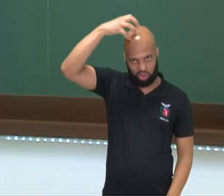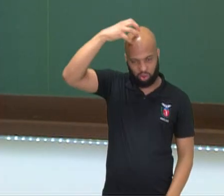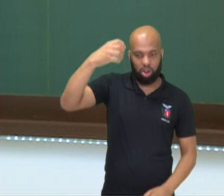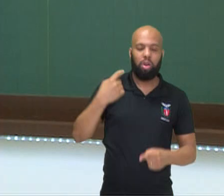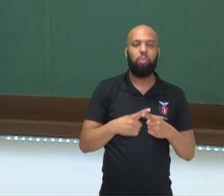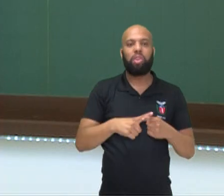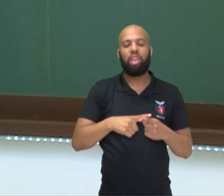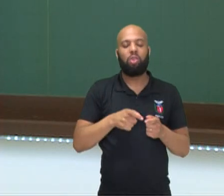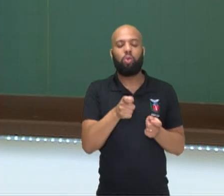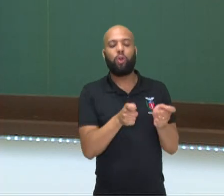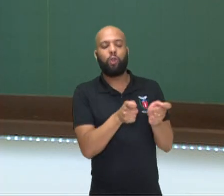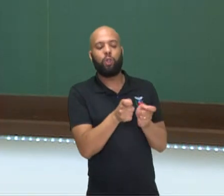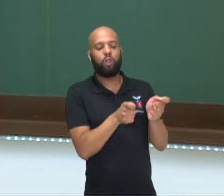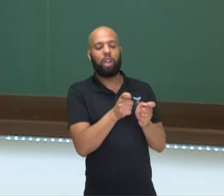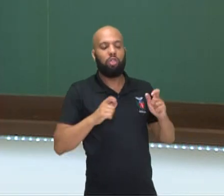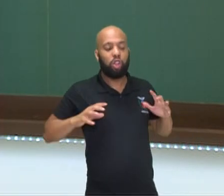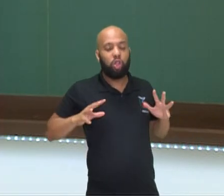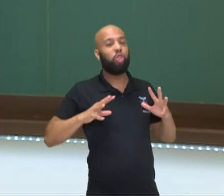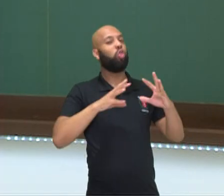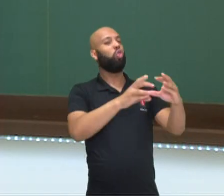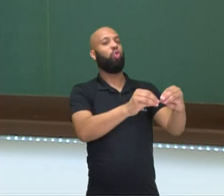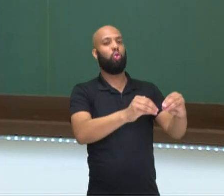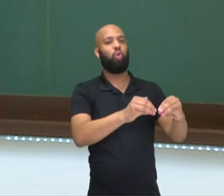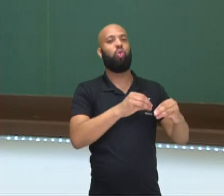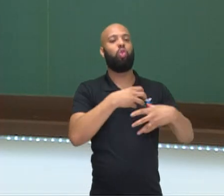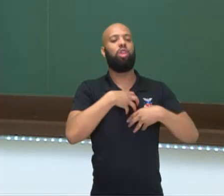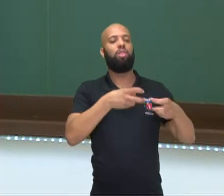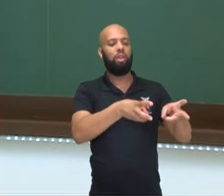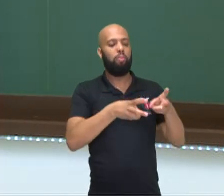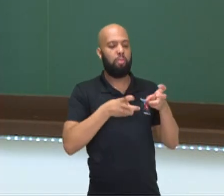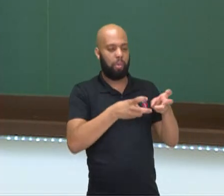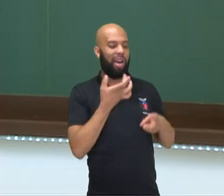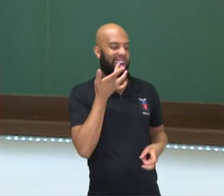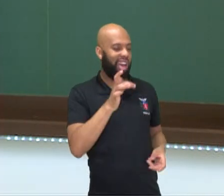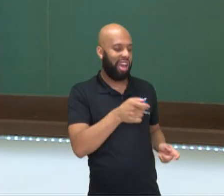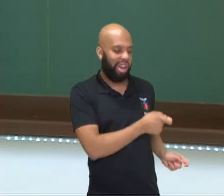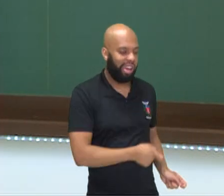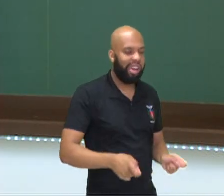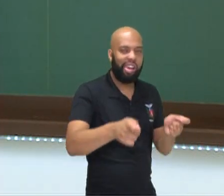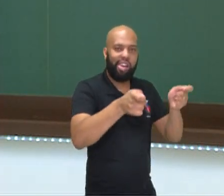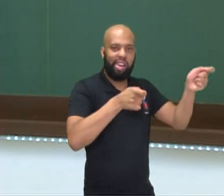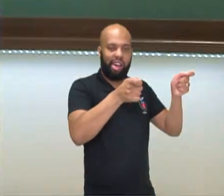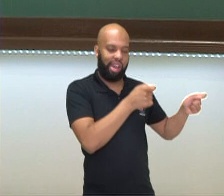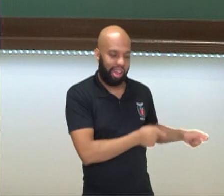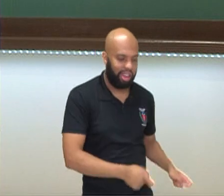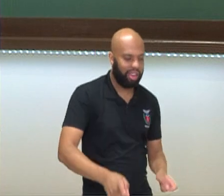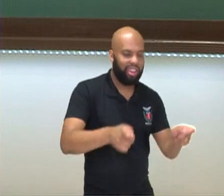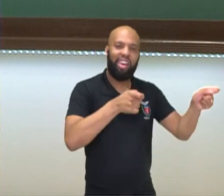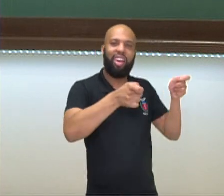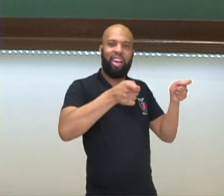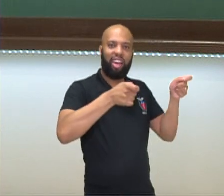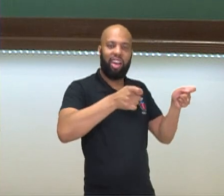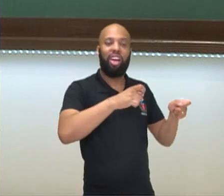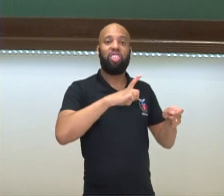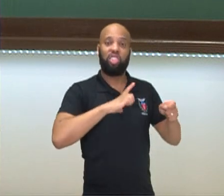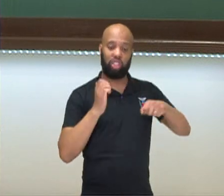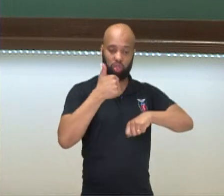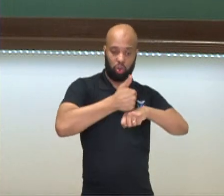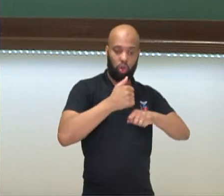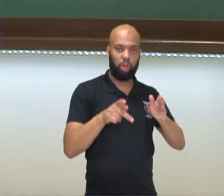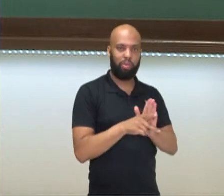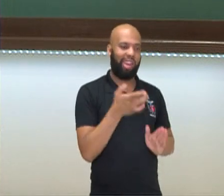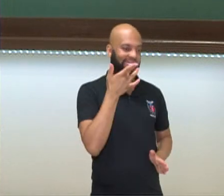ali, elas controlavam toda a exploração das minas de ouro e esses donos de minas de ouro